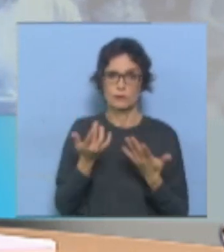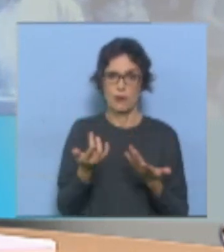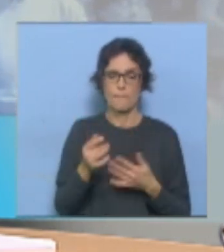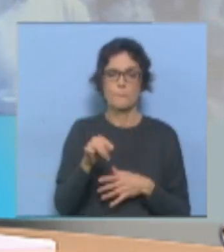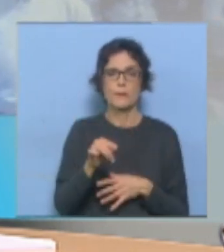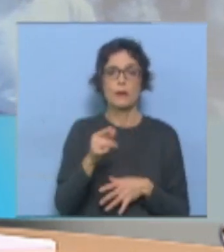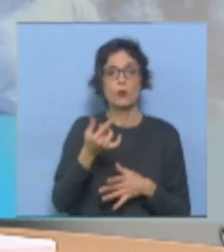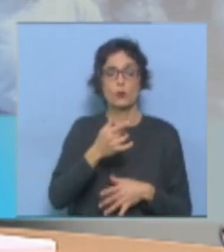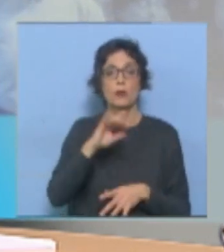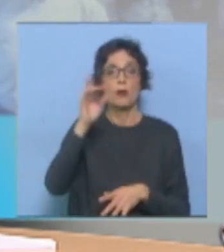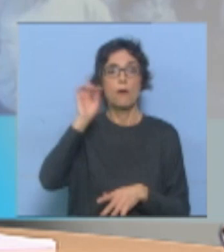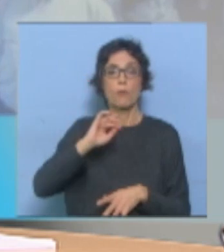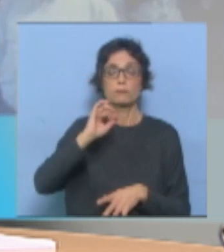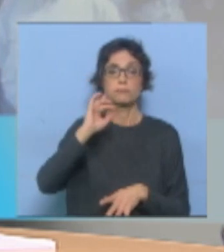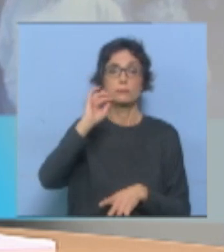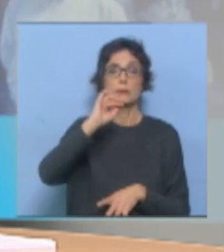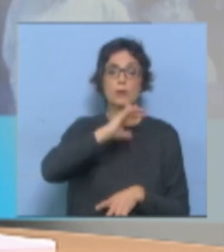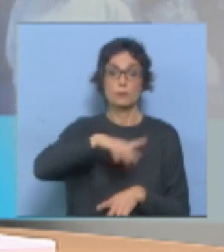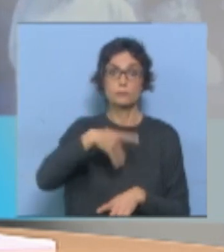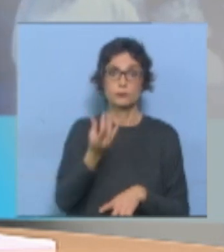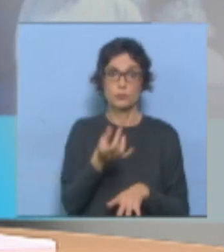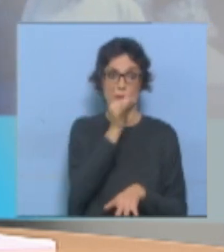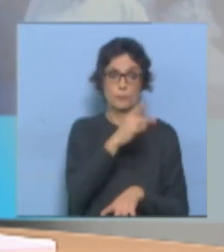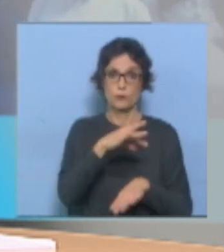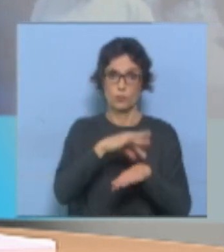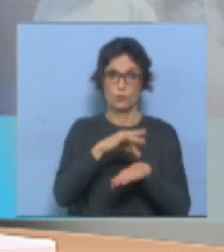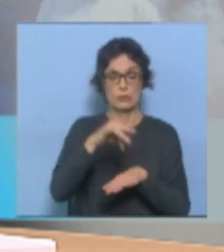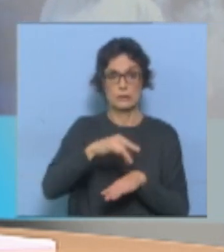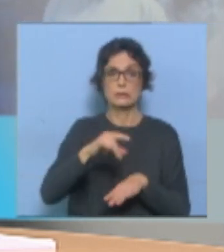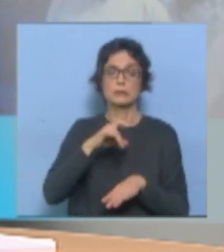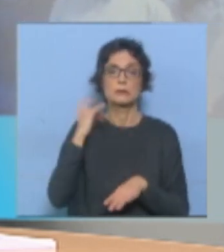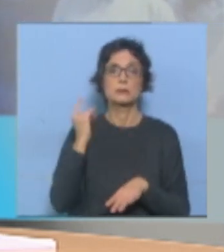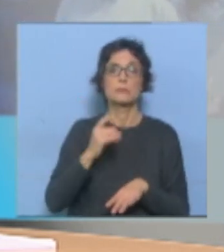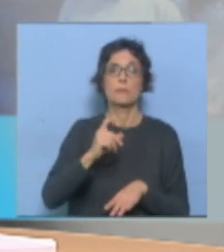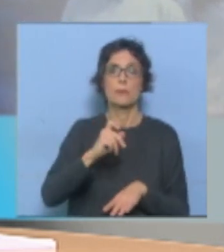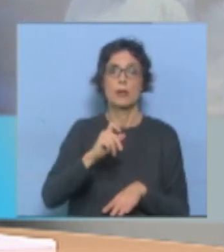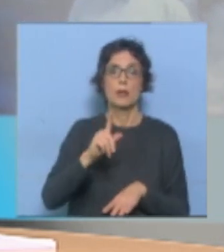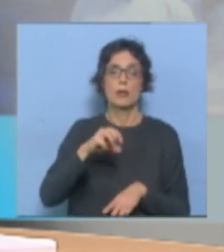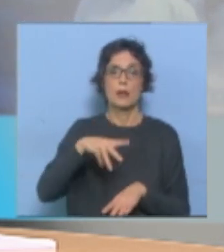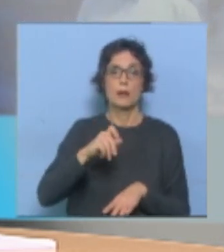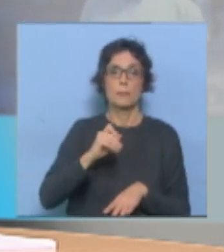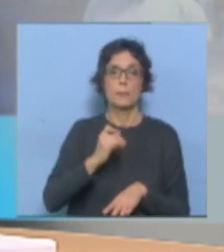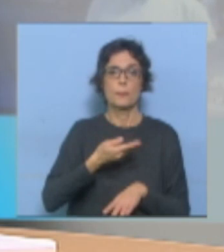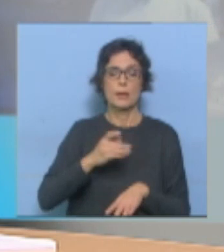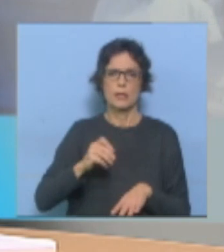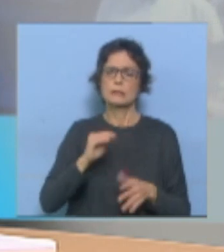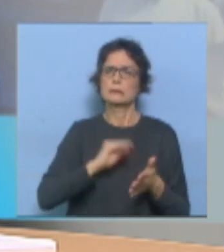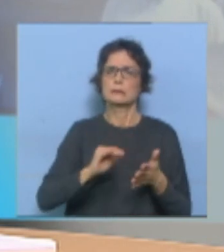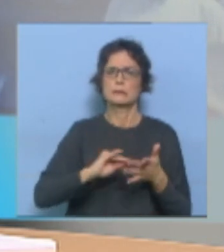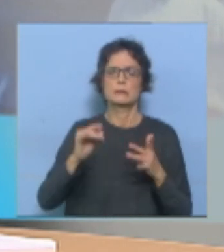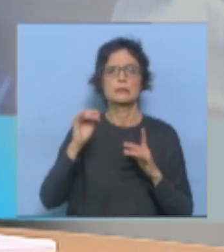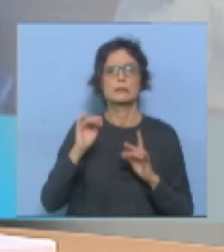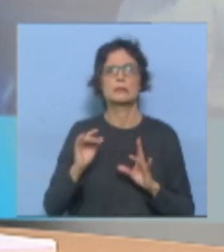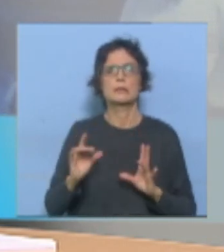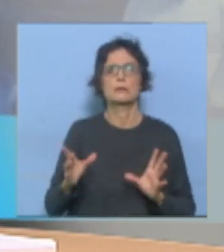Dia Mundial do Doente, está connosco o Padre José Manuel Pereira de Almeida, secretário da Comissão Episcopal da Pastoral Social e